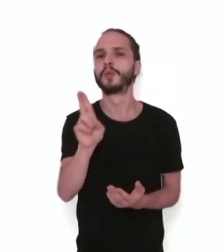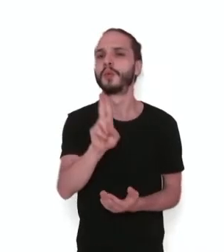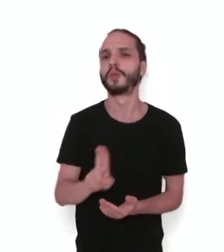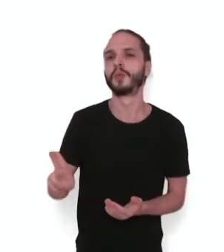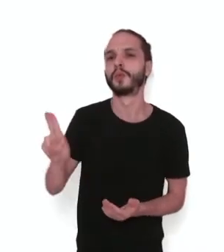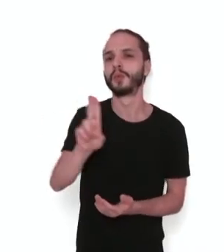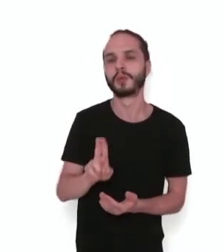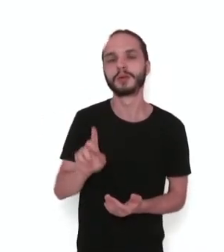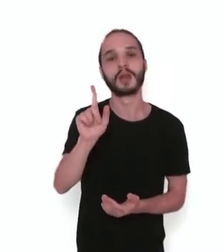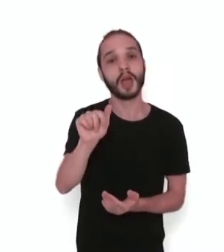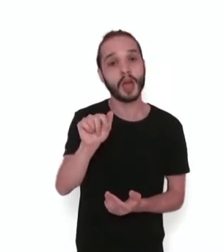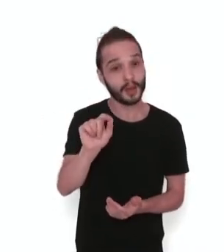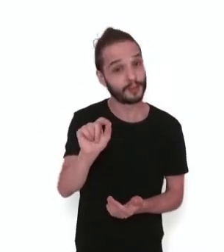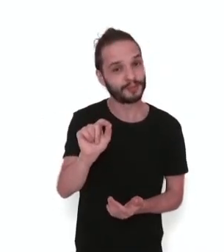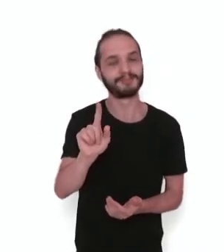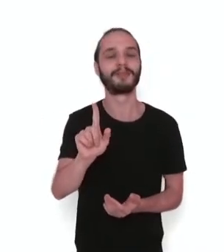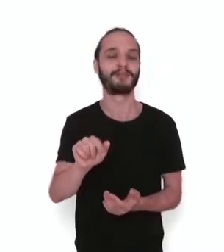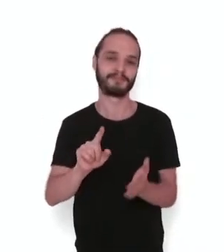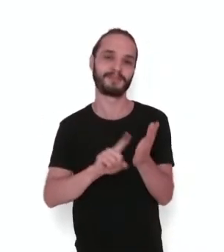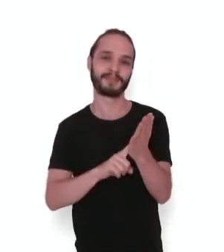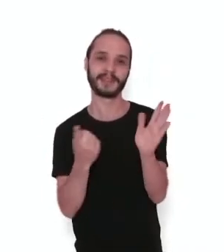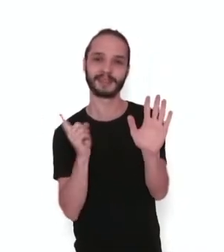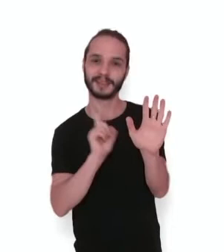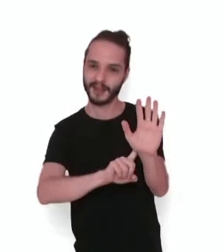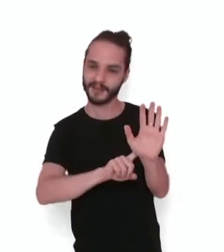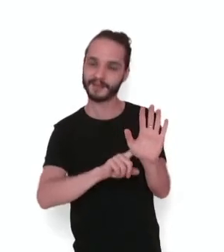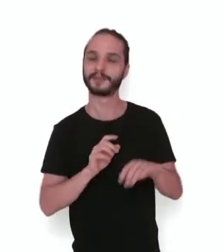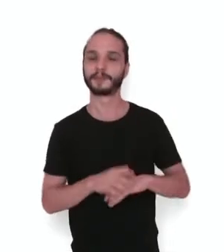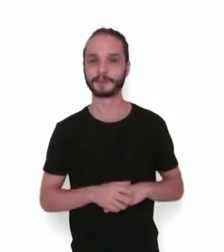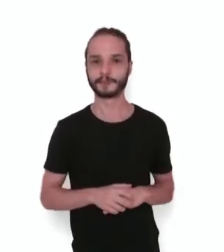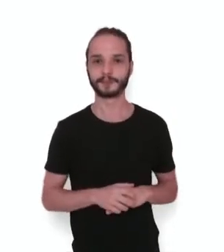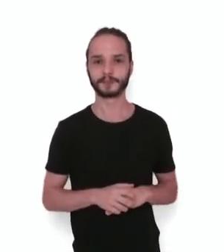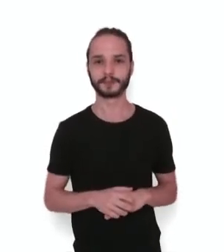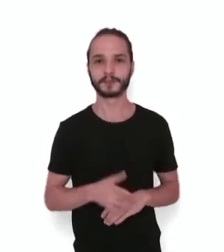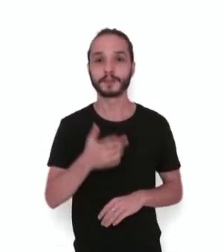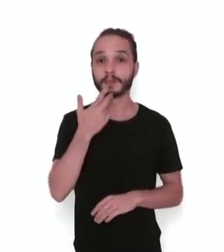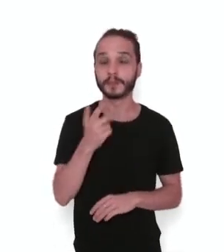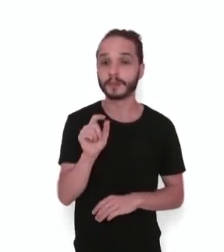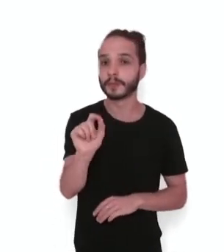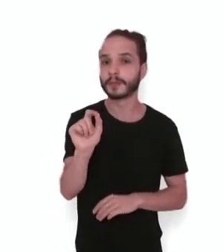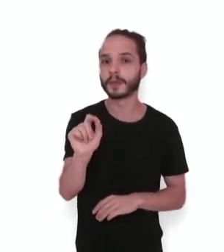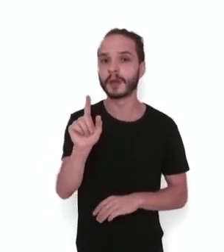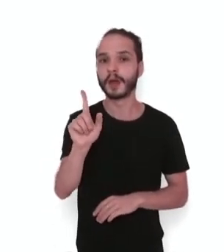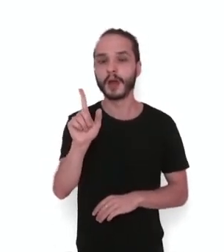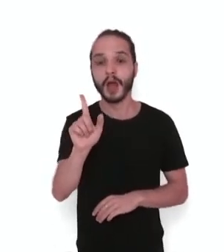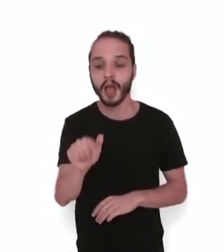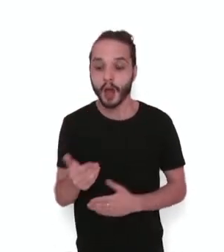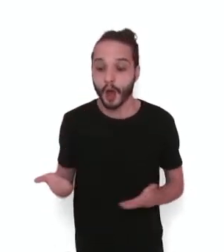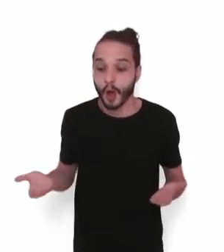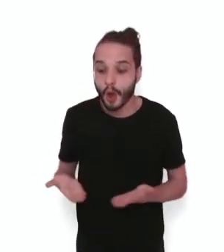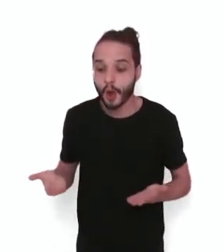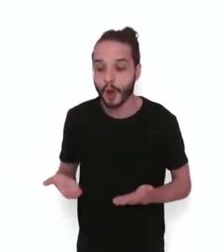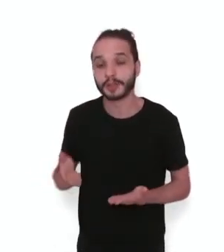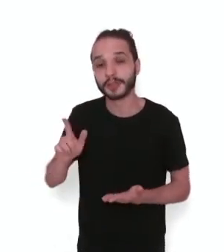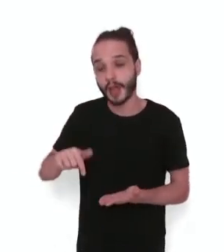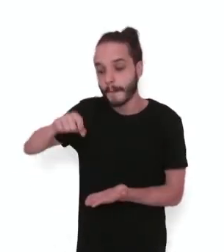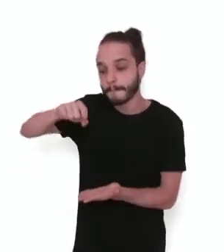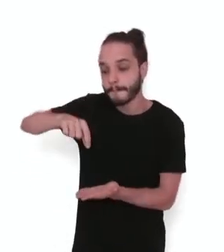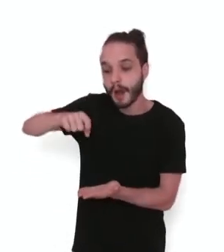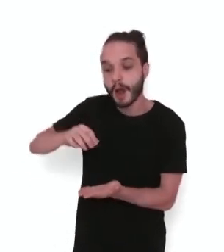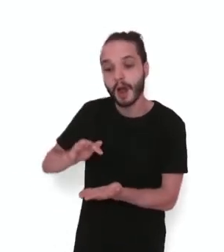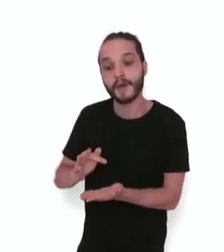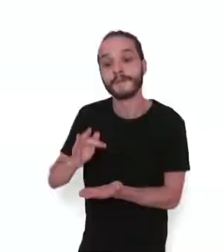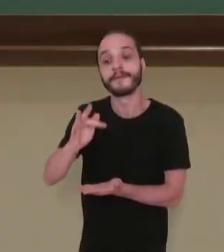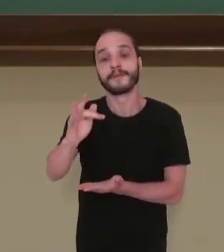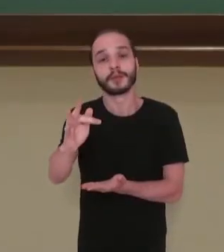trecho lido, qual foi? A metáfora. Quando eu digo que alguma coisa é, ó, hoje é a semente da manhã. Tá